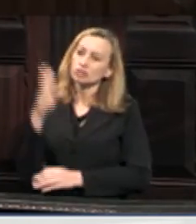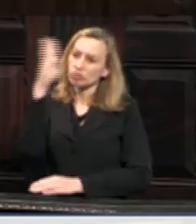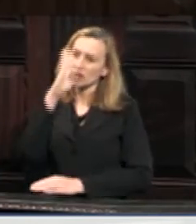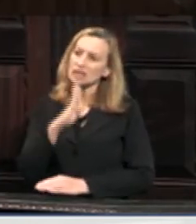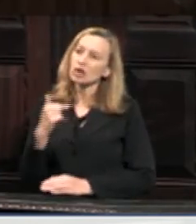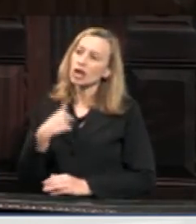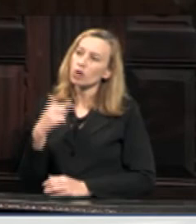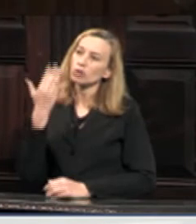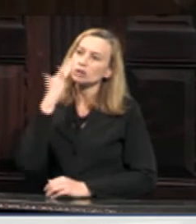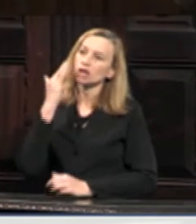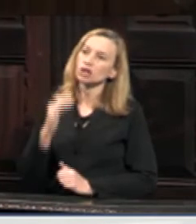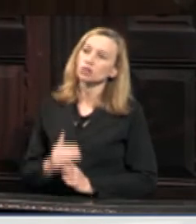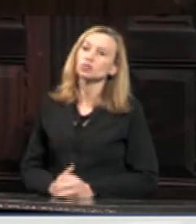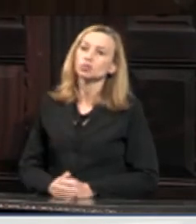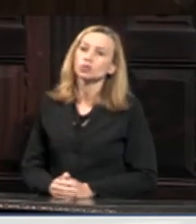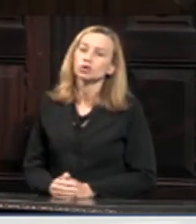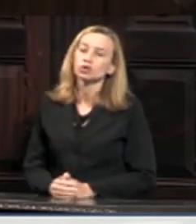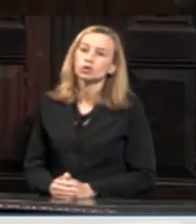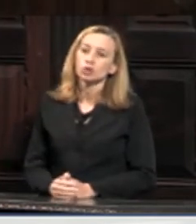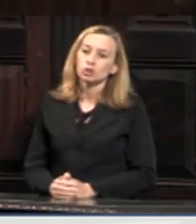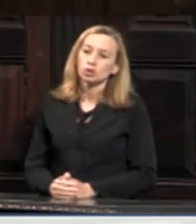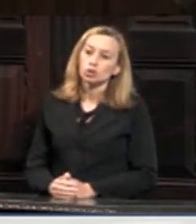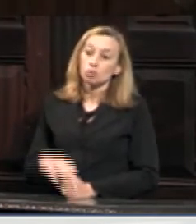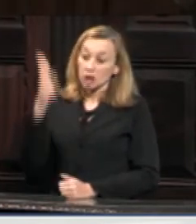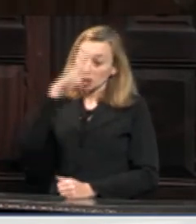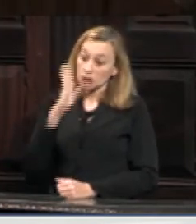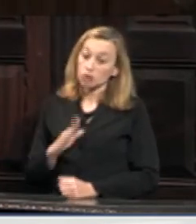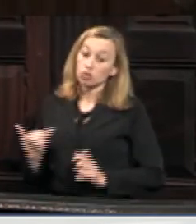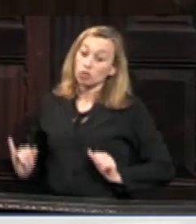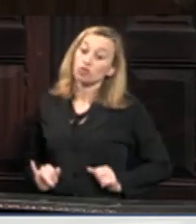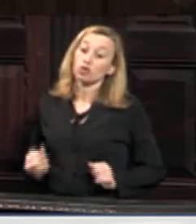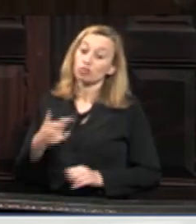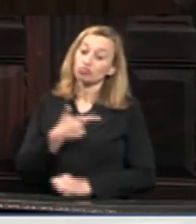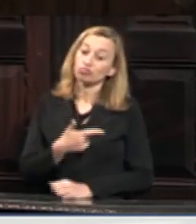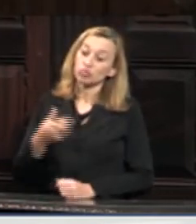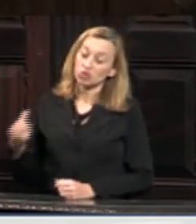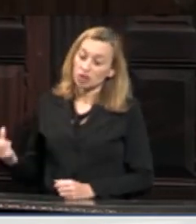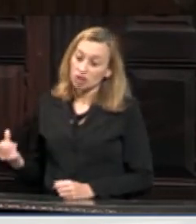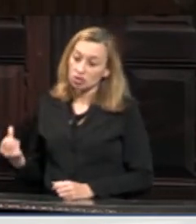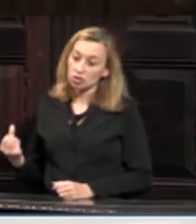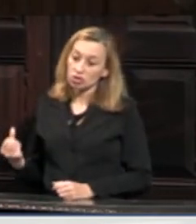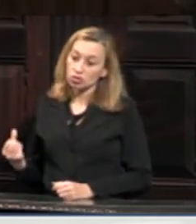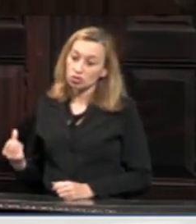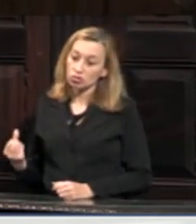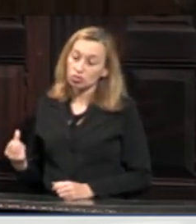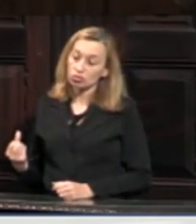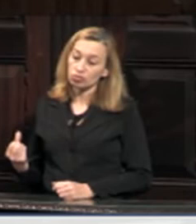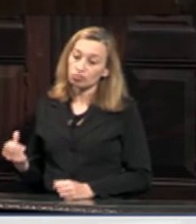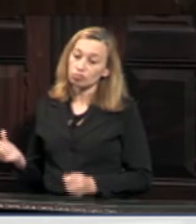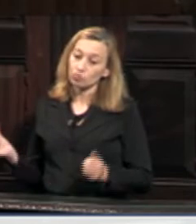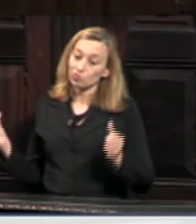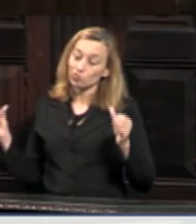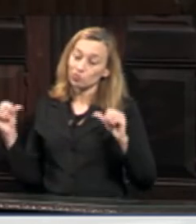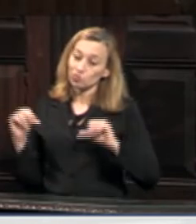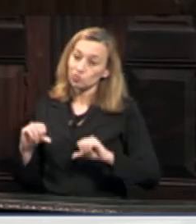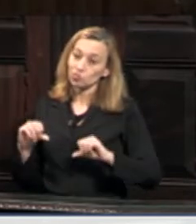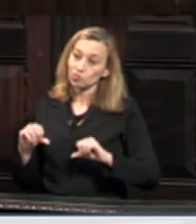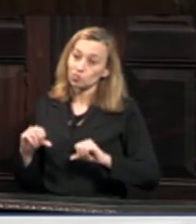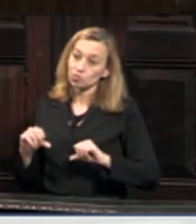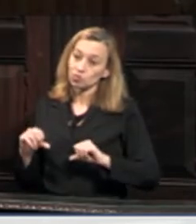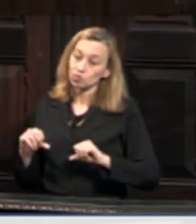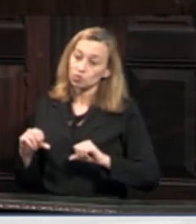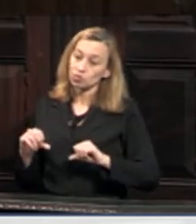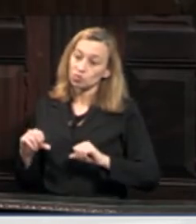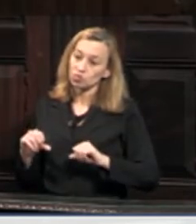que o Brasil, desde 2016, sofreu um violento abalo na sua ordem democrática.